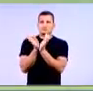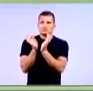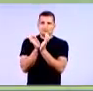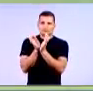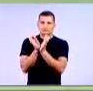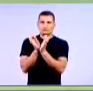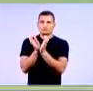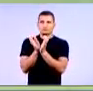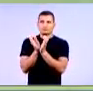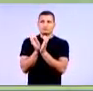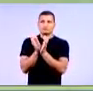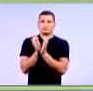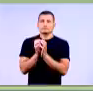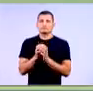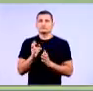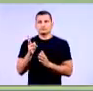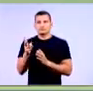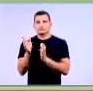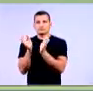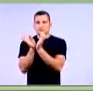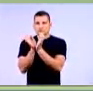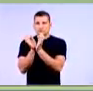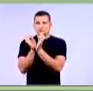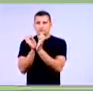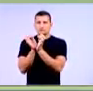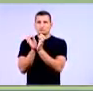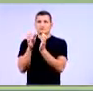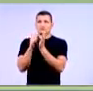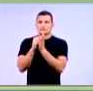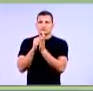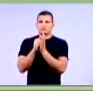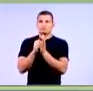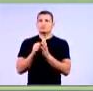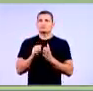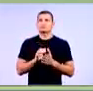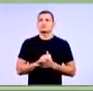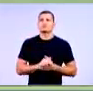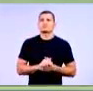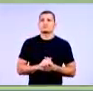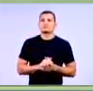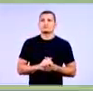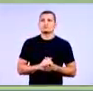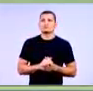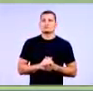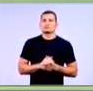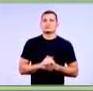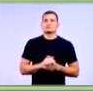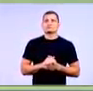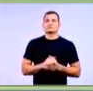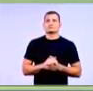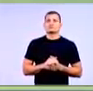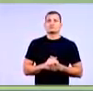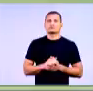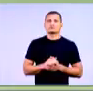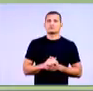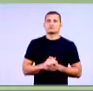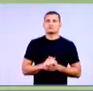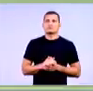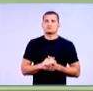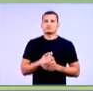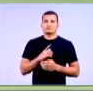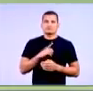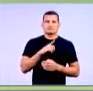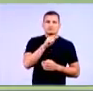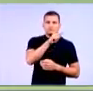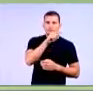de turmas. Então, toda vez que eu cadastrar uma turma, eu posso utilizar essa operação. E qual é a ligação que existe entre as duas entidades? Tem aqui uma